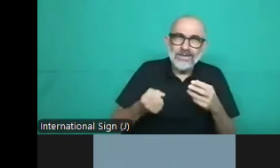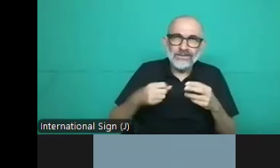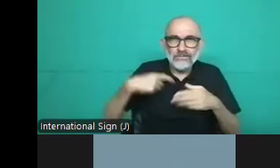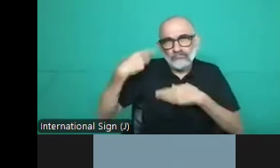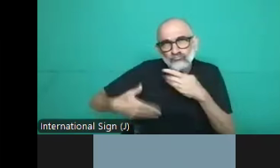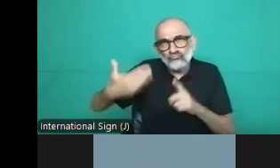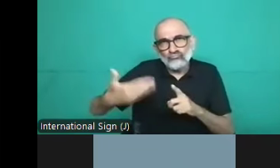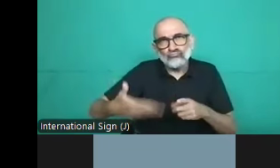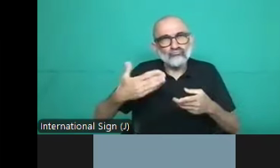terceira posição, temos a